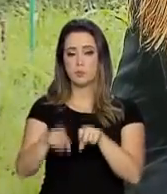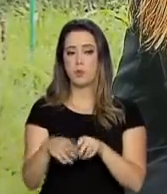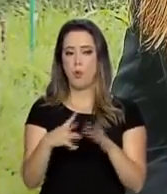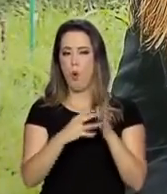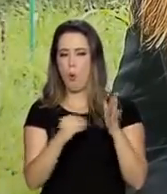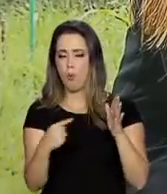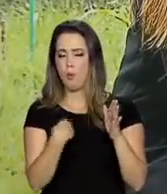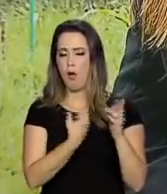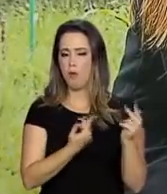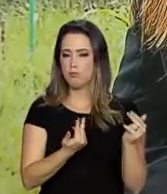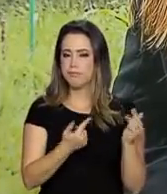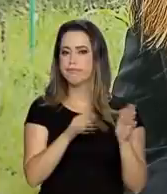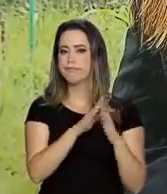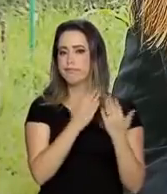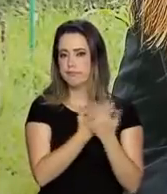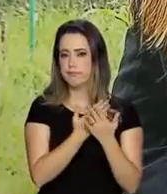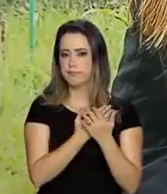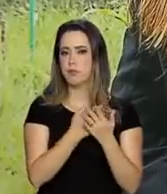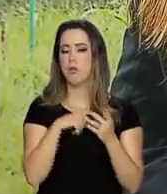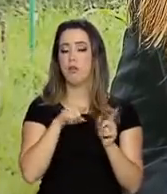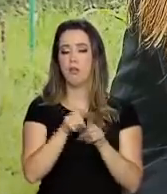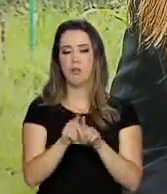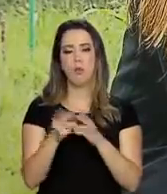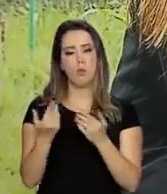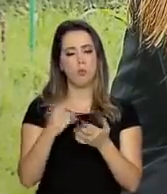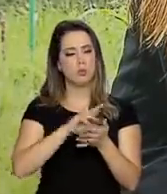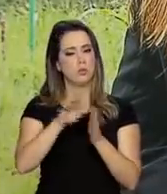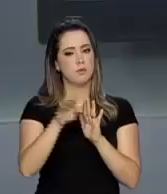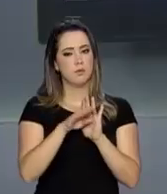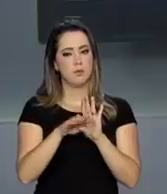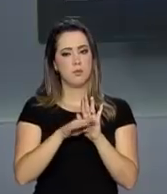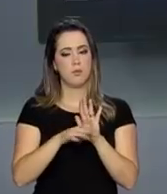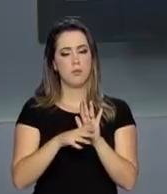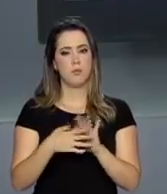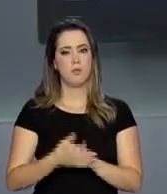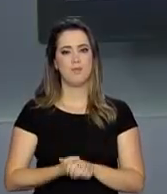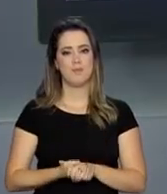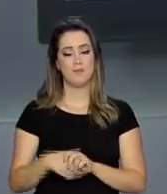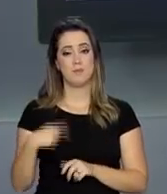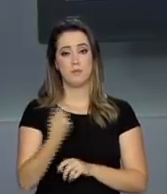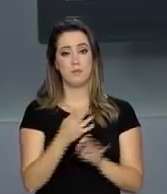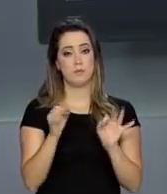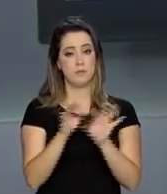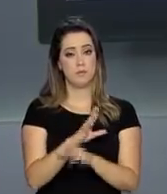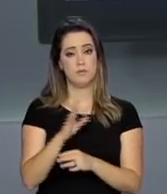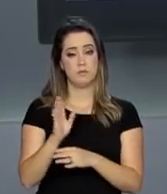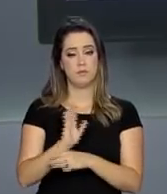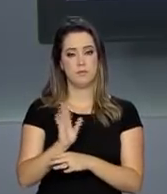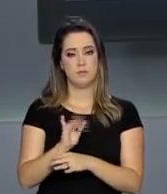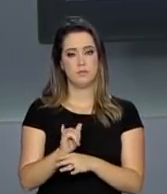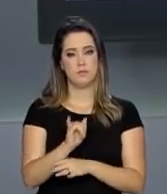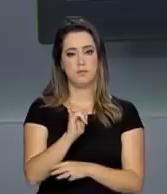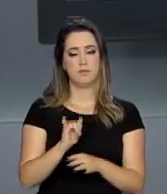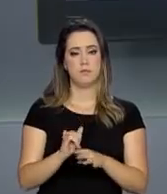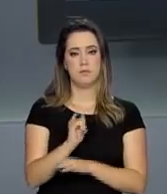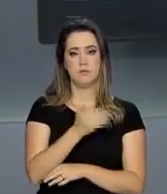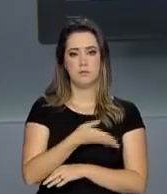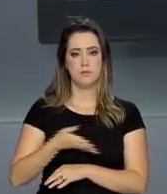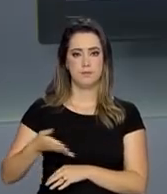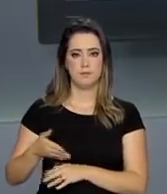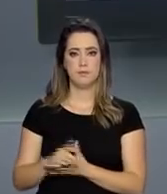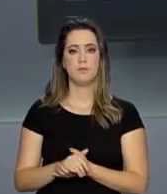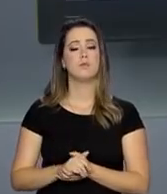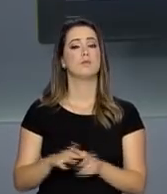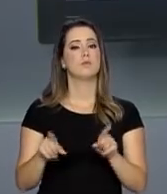Então, assim, são diversos projetos que nós pretendemos implementar nesse espaço. Nós ficamos por aqui. Você pode rever as reportagens no